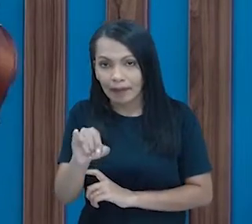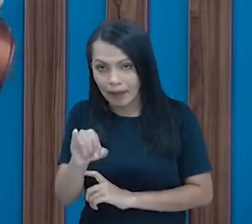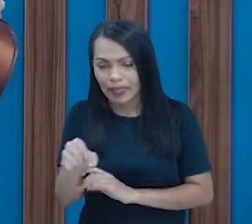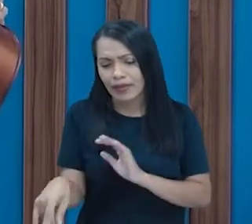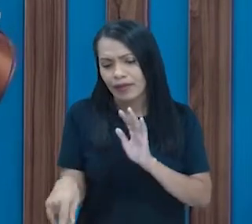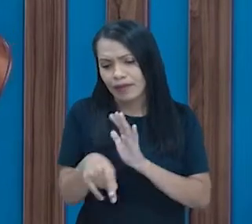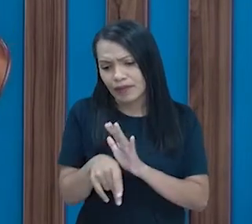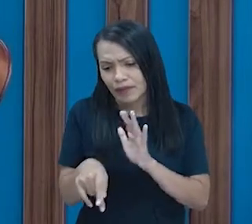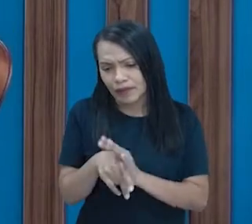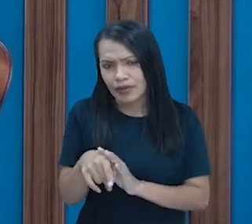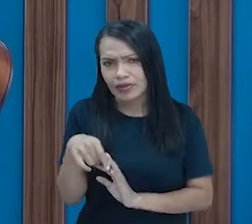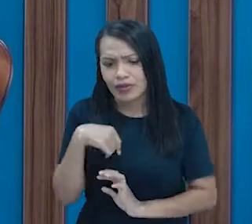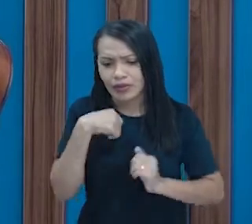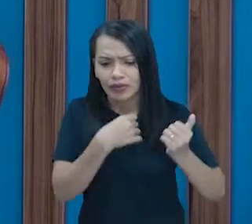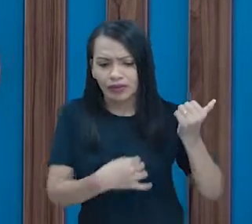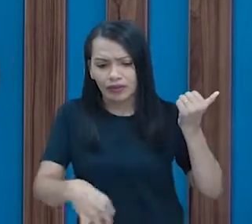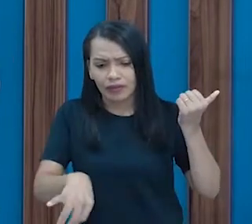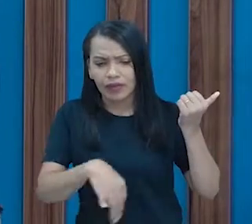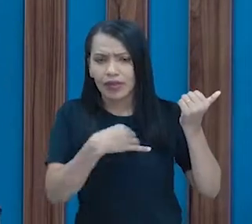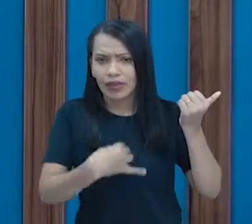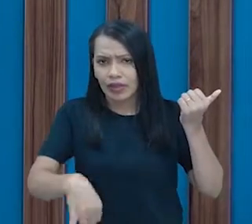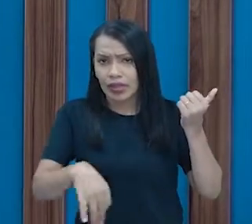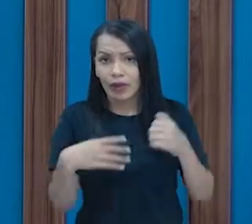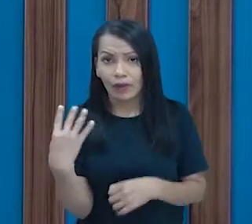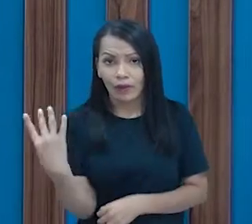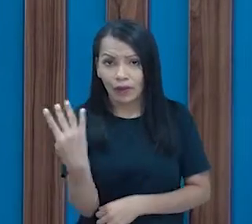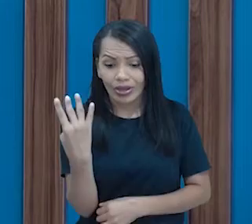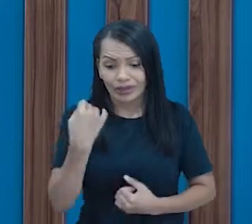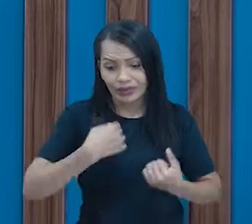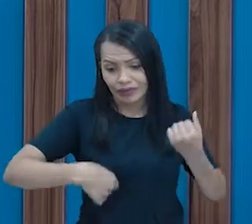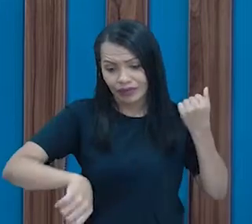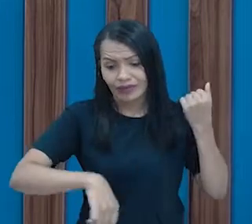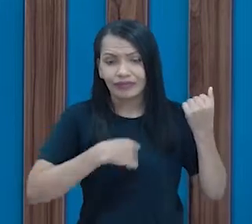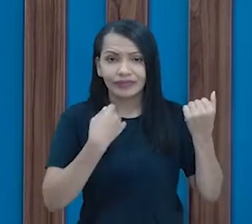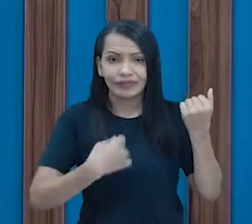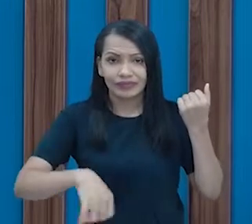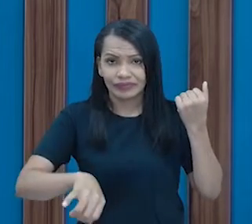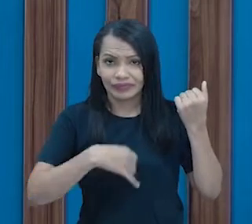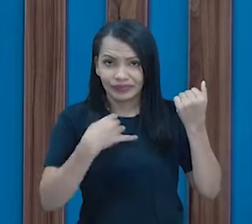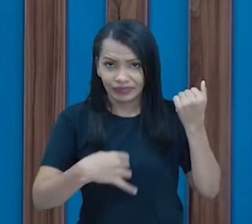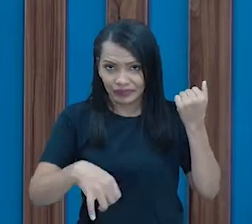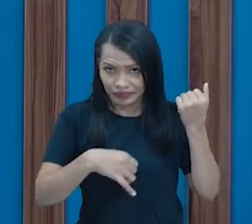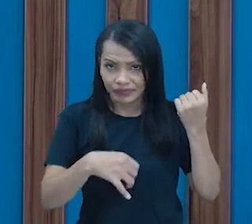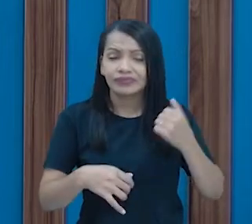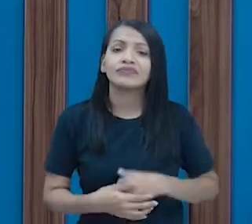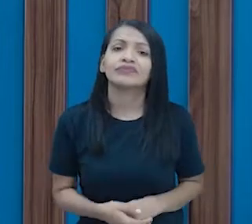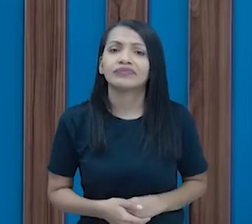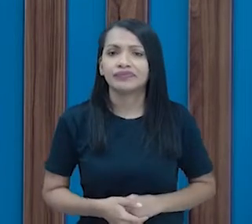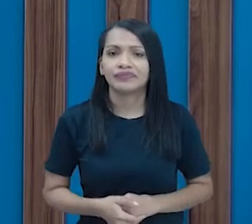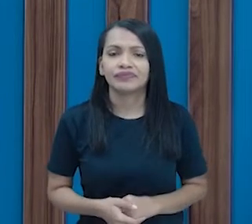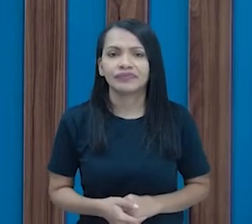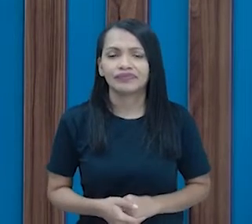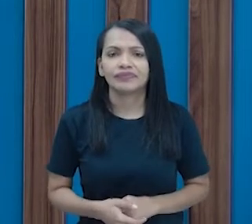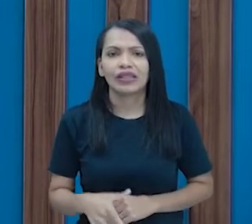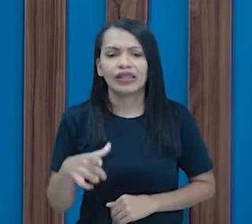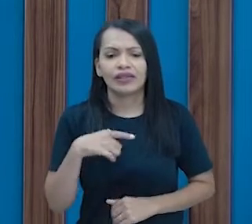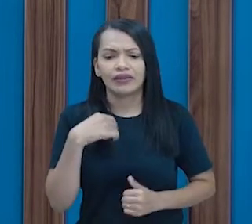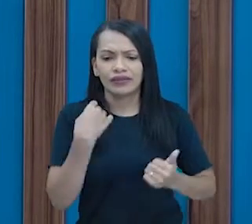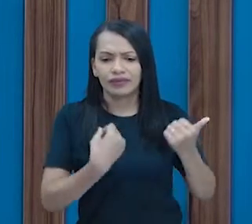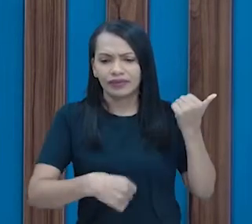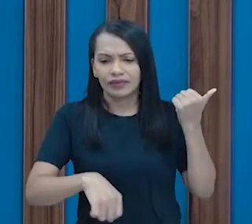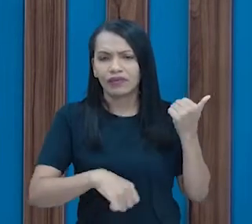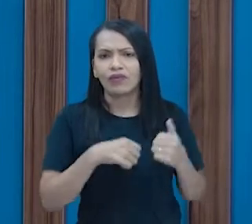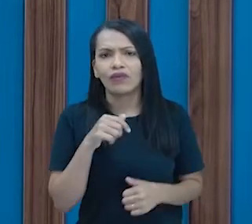né? Ele tem aqui 4 cordas. Eu vou tocar para que vocês escutem tons mais graves até os mais